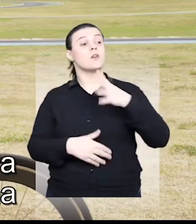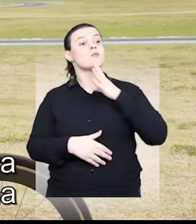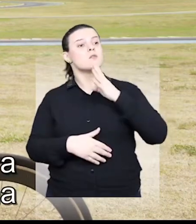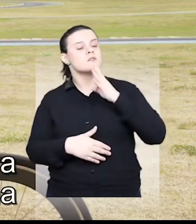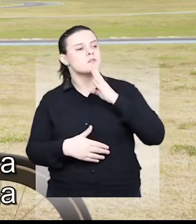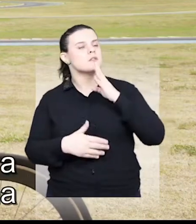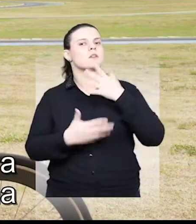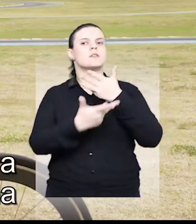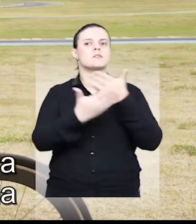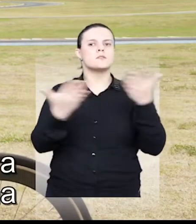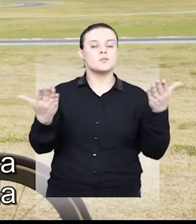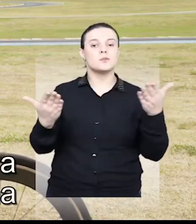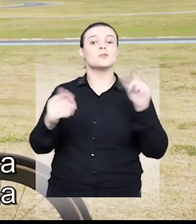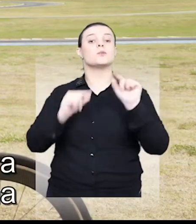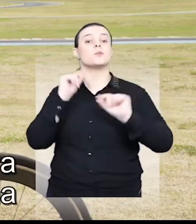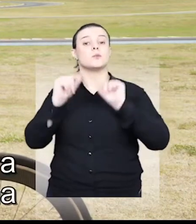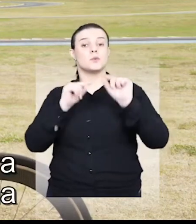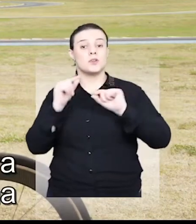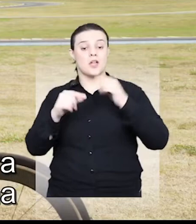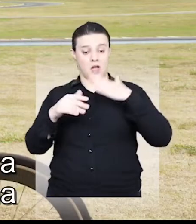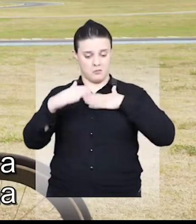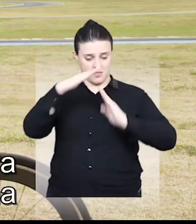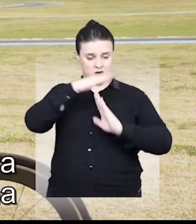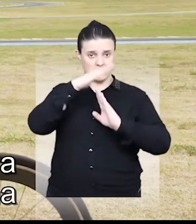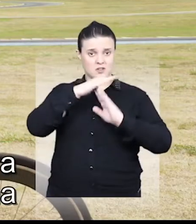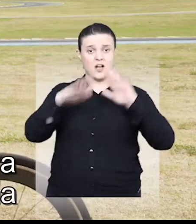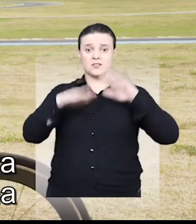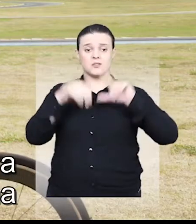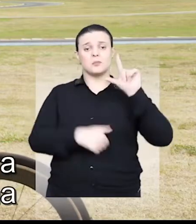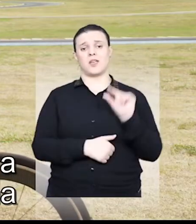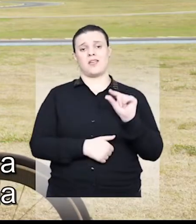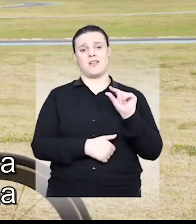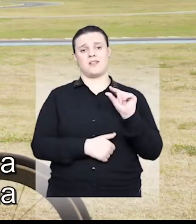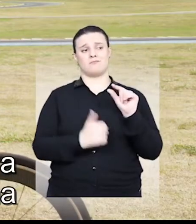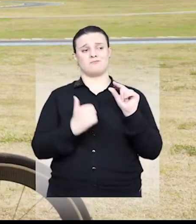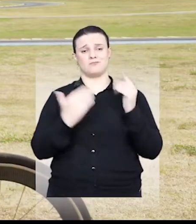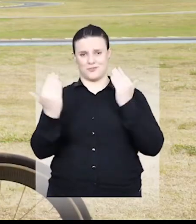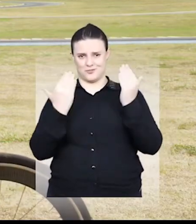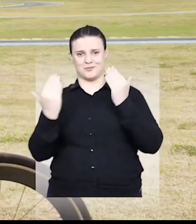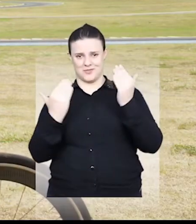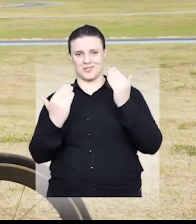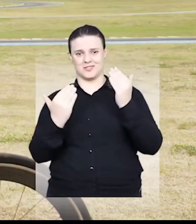passa a entender que a sua limitação pode ser até pequena,